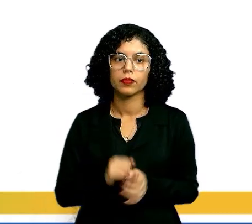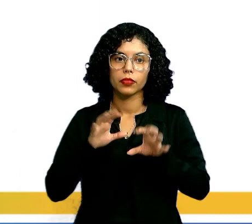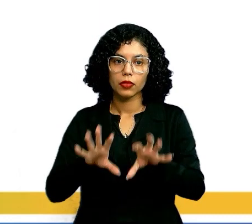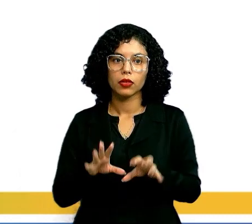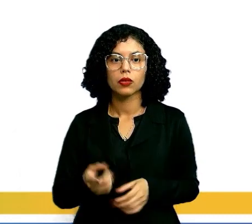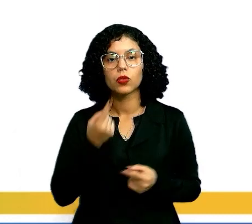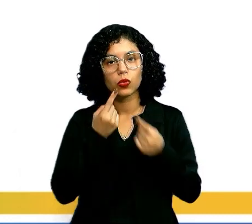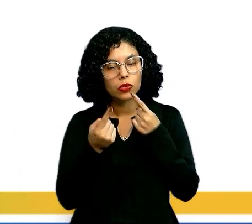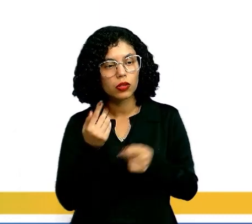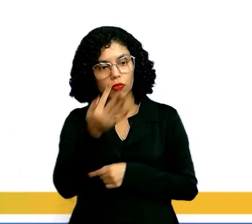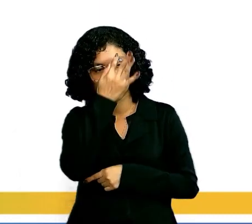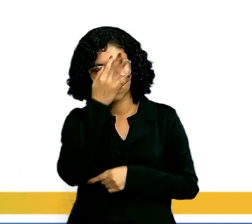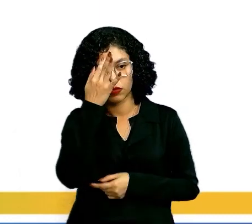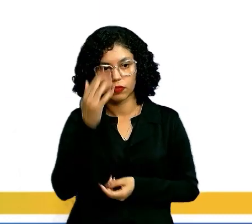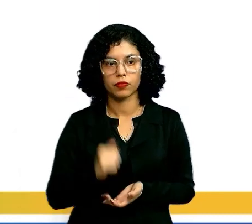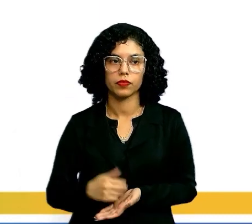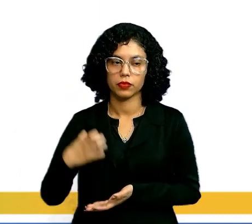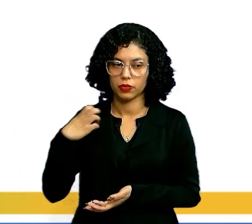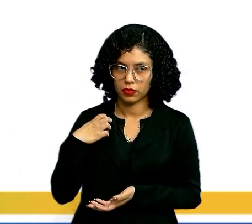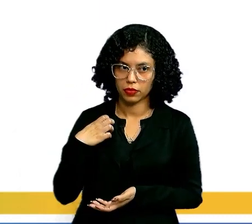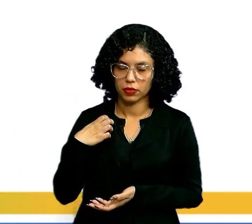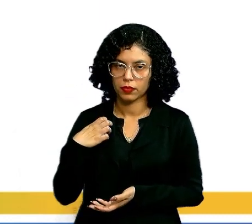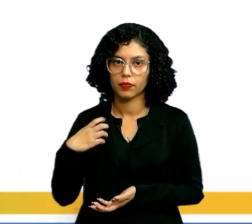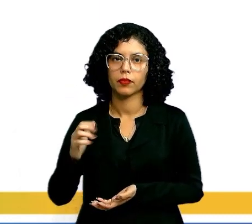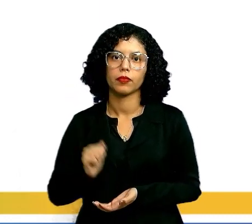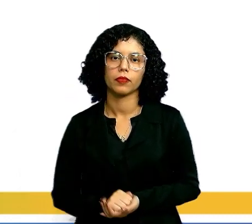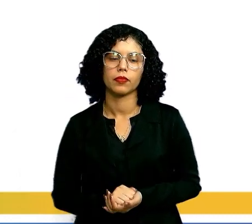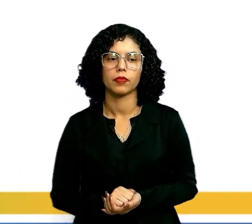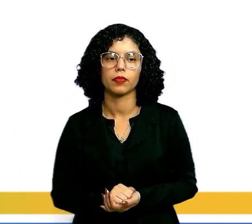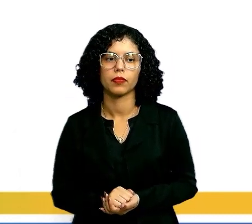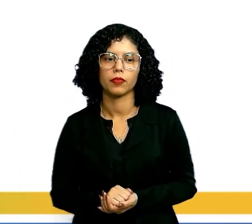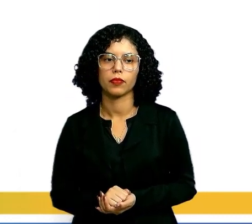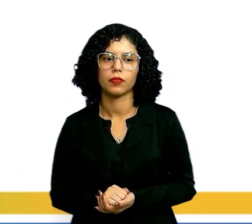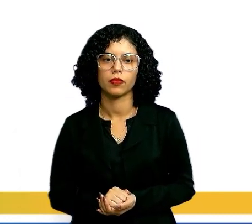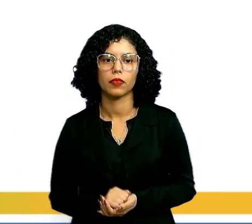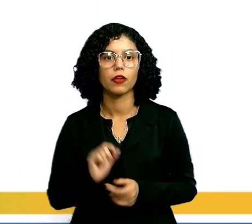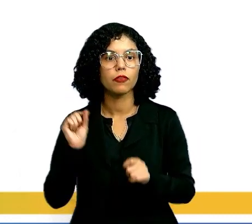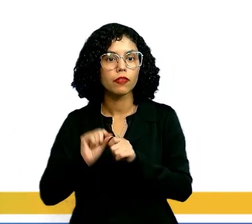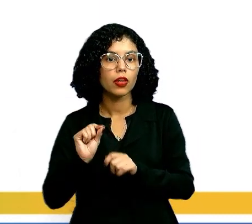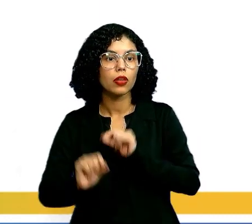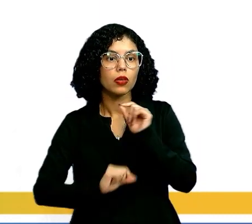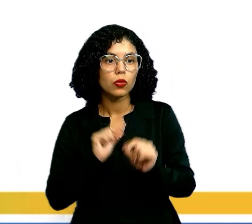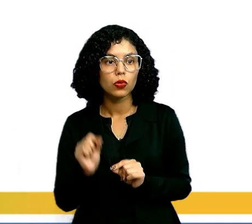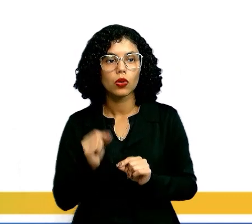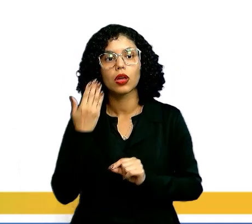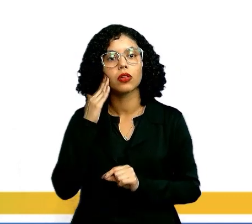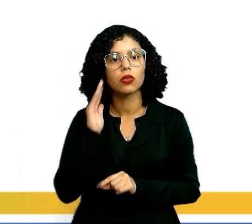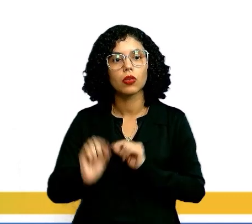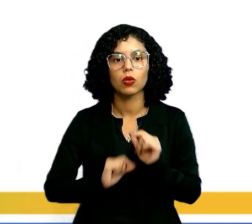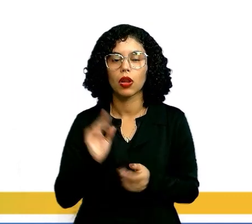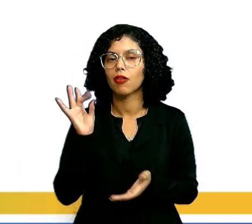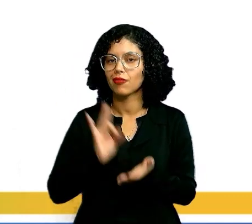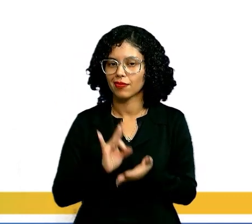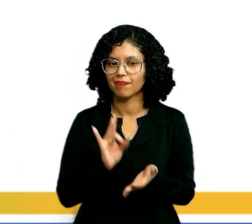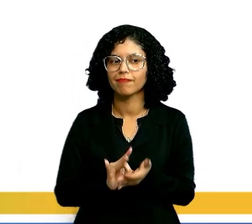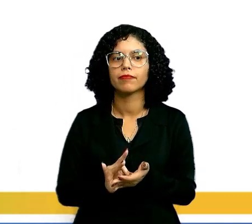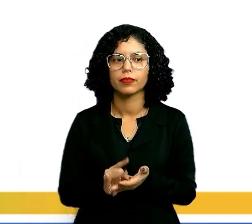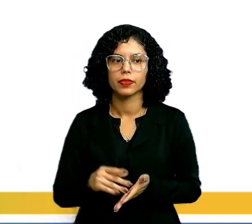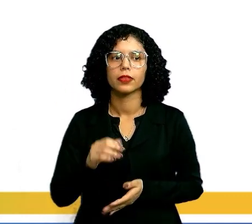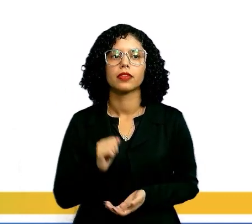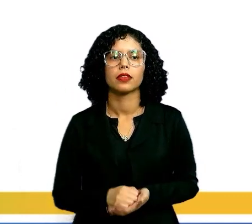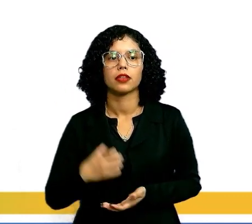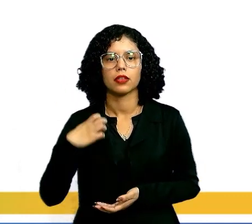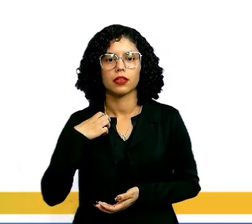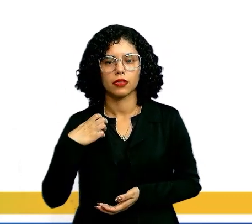assim o discurso da filosofia e a sua formação serão entendidos como verdades